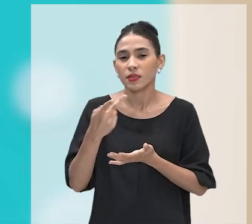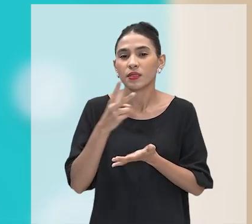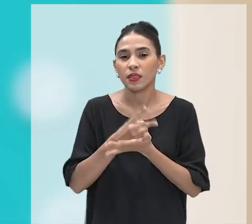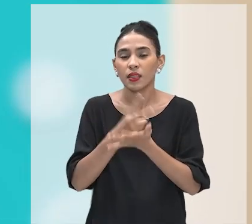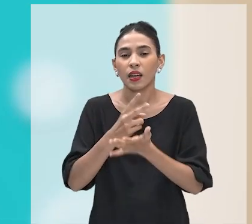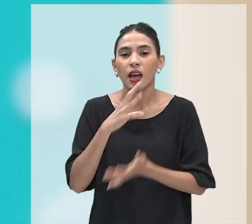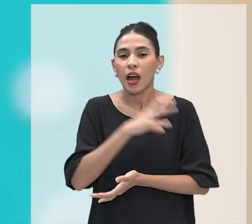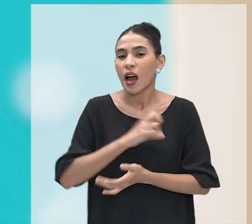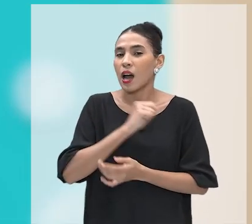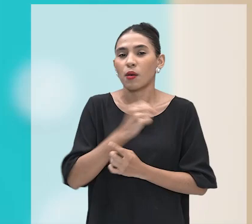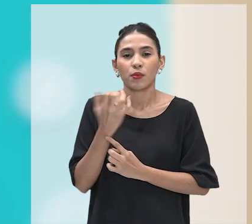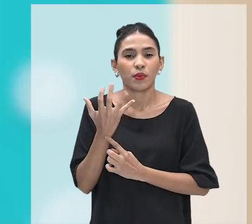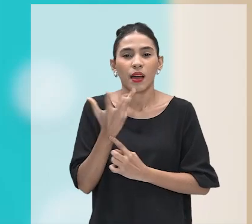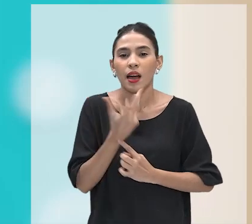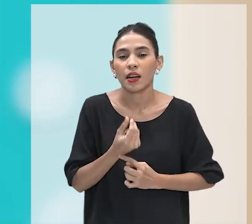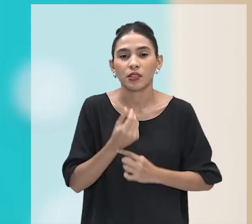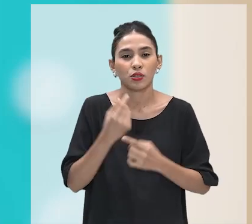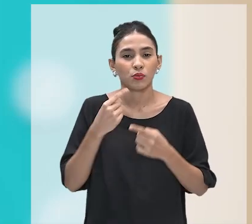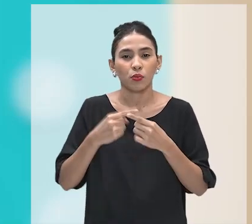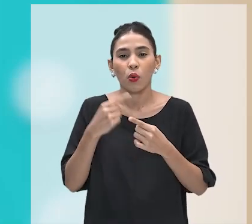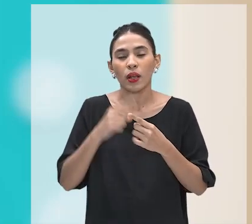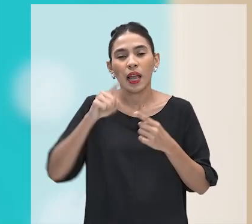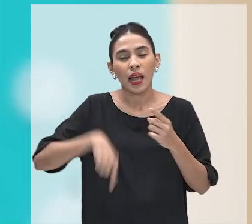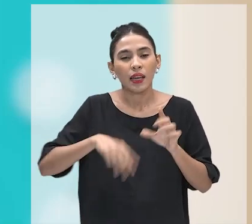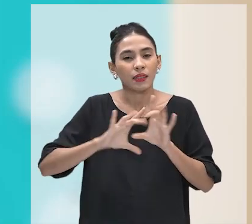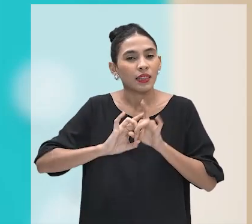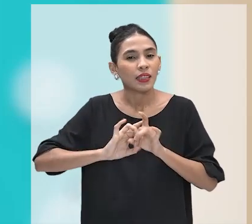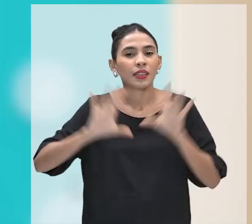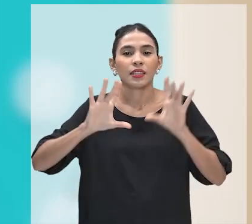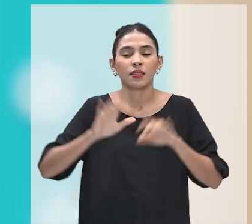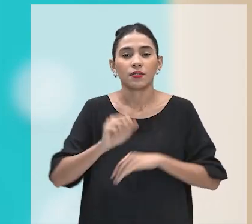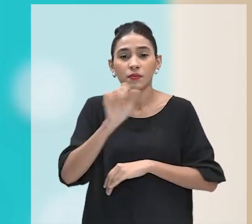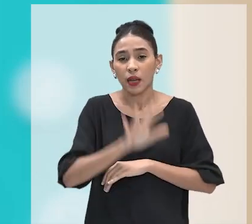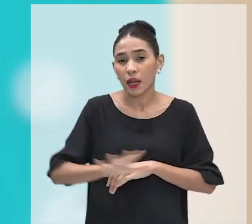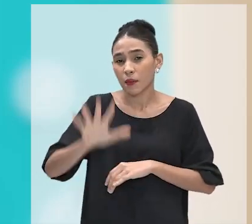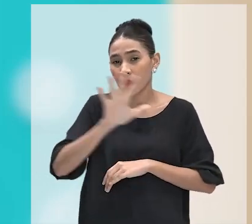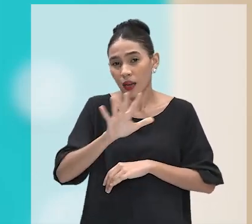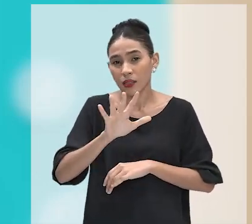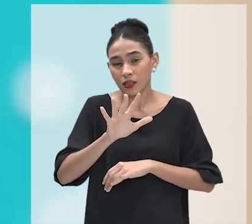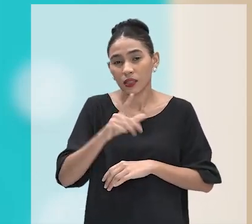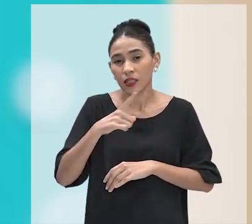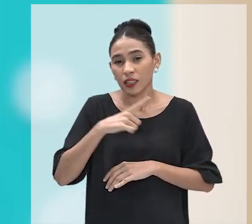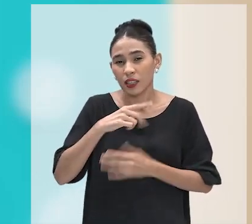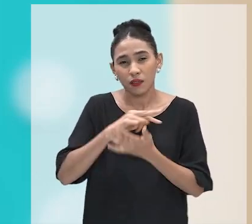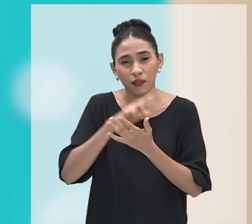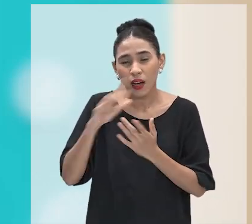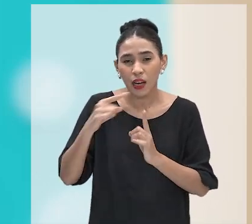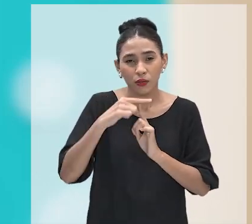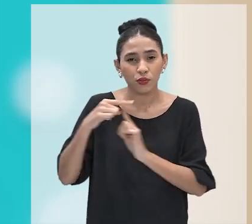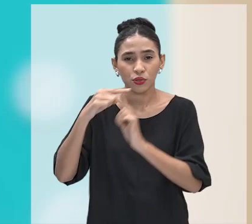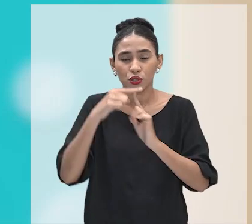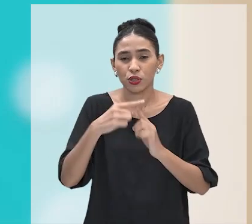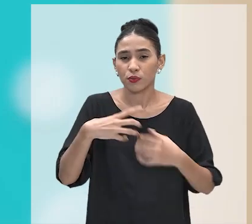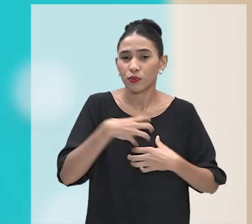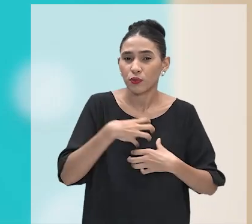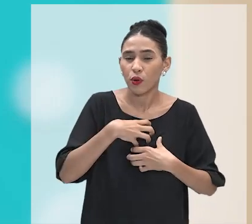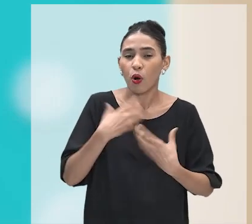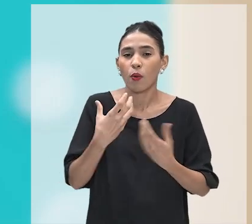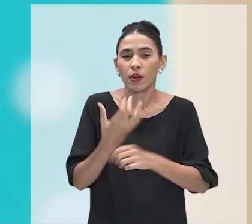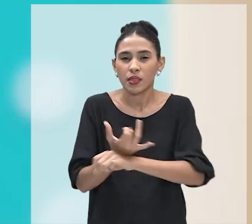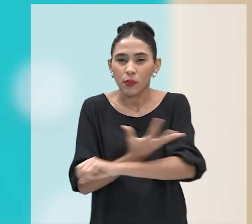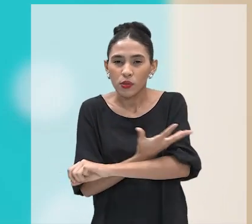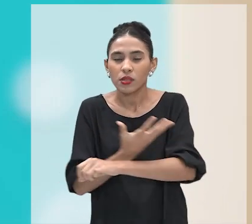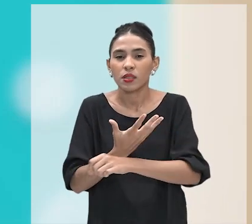amo a arte, porque ela não é exata. A mesma imagem, ela vai despertar diversos sentimentos diferenciados